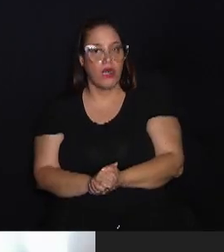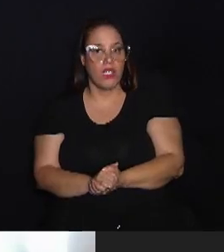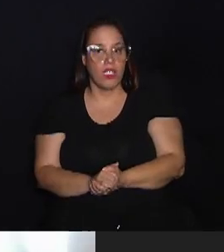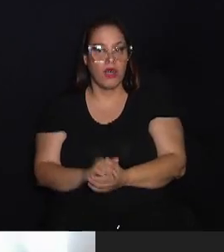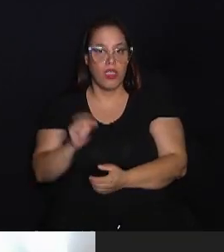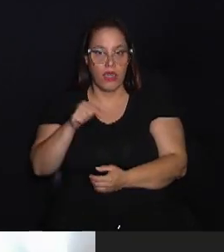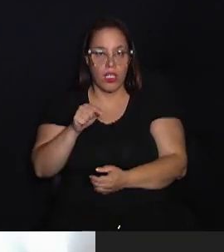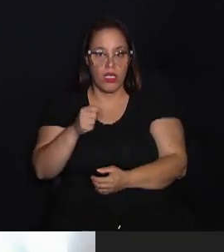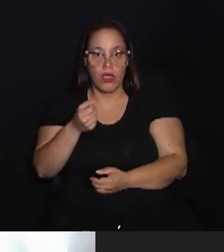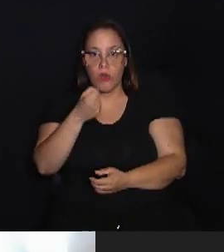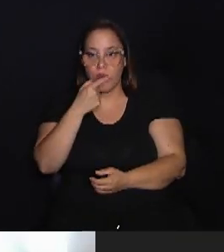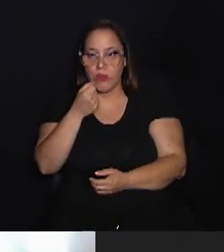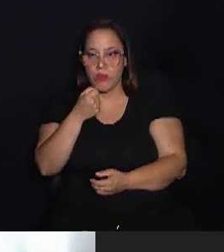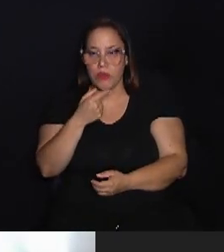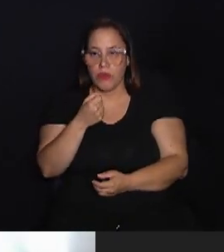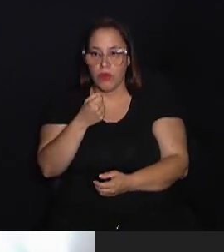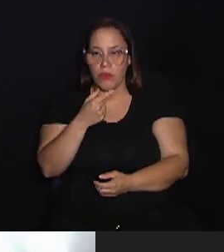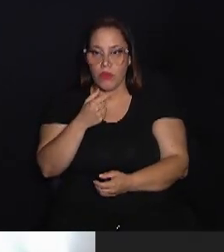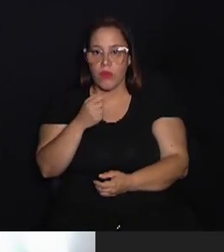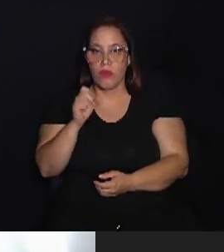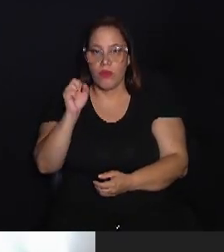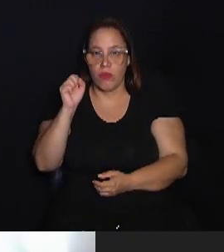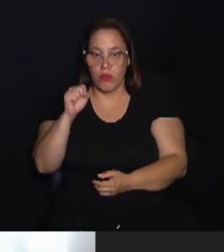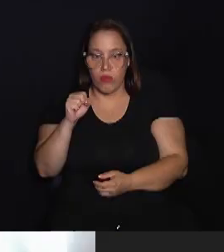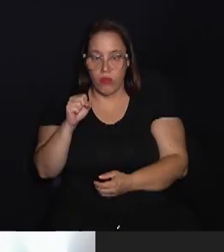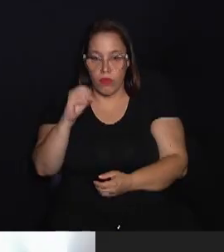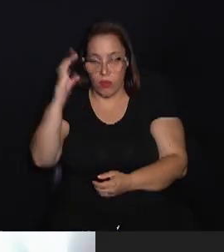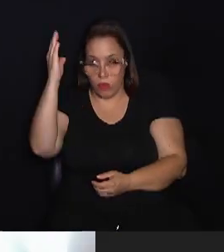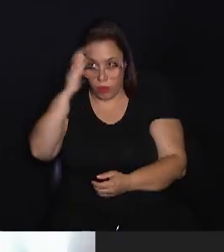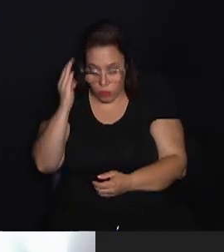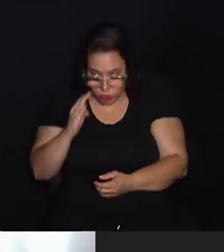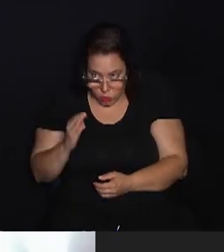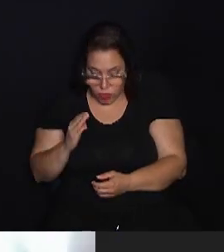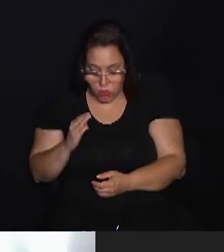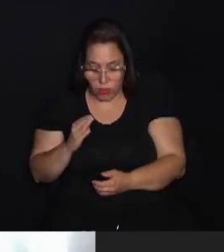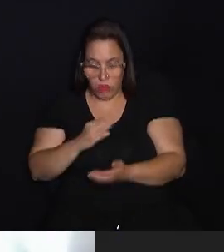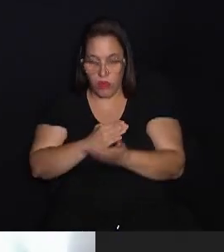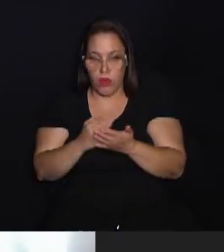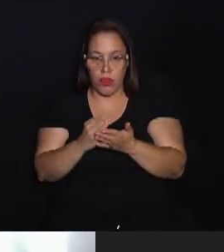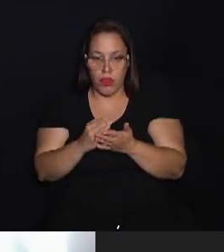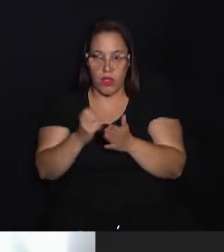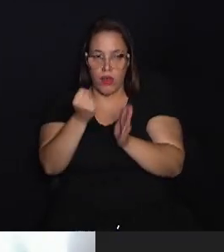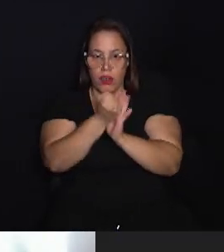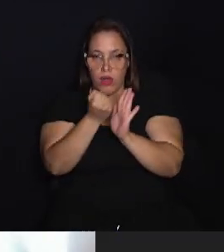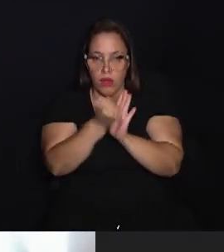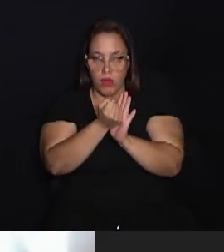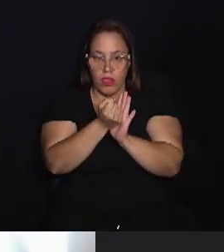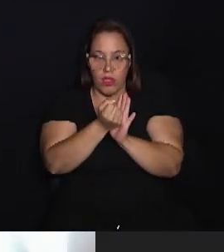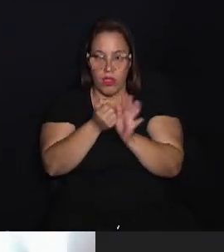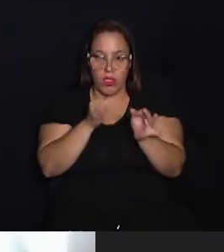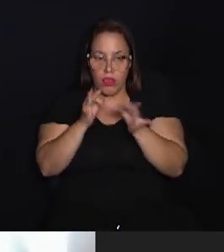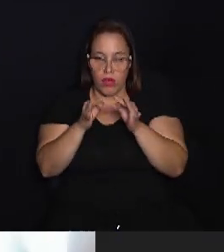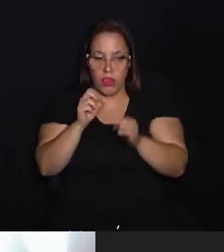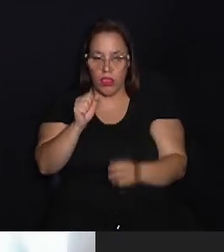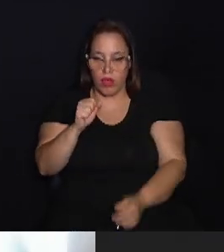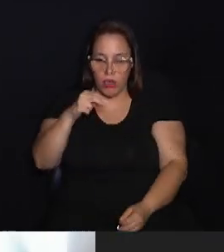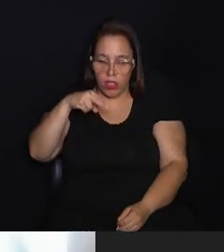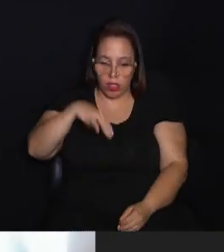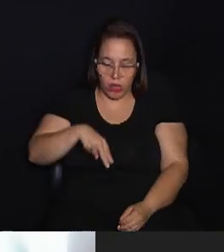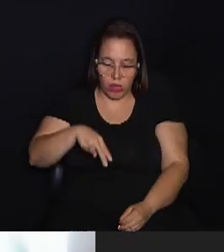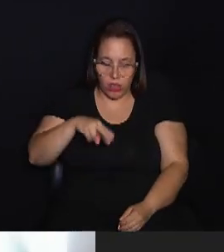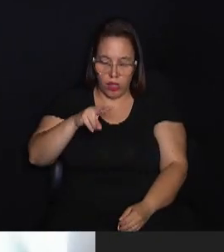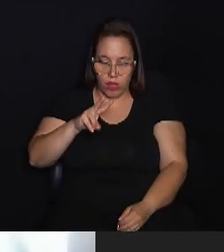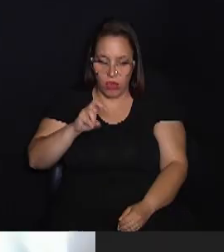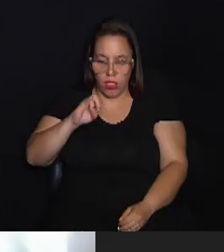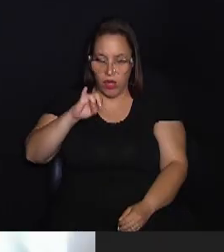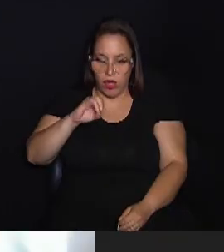Esse tipo de medicação está disponível no Brasil a partir do registro e regulamentação da Anvisa, que é